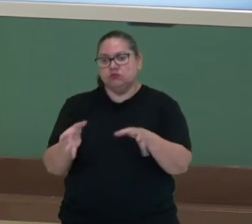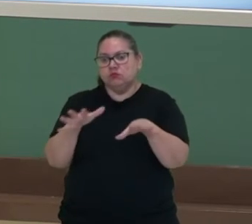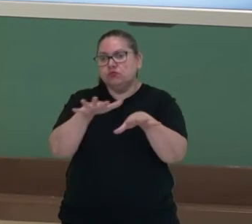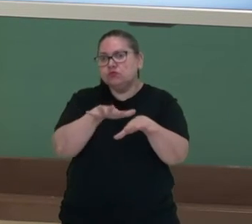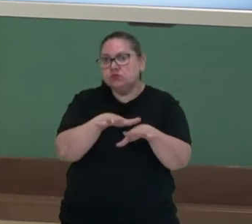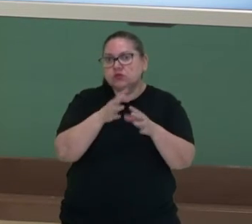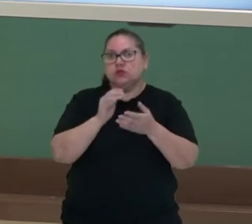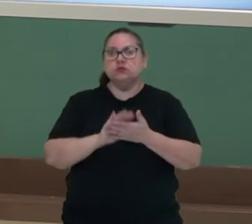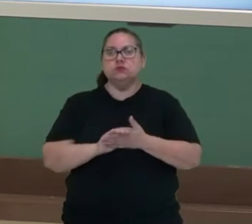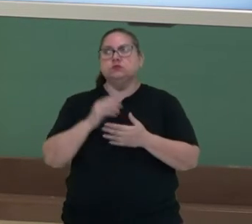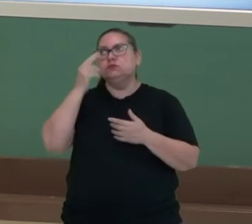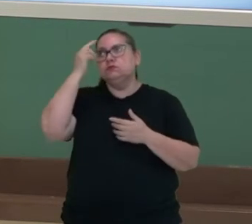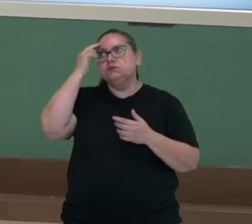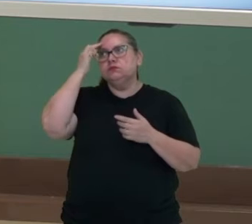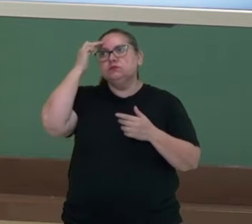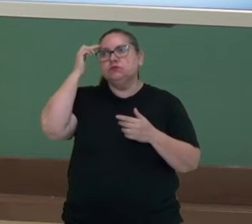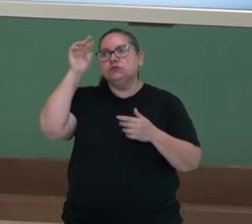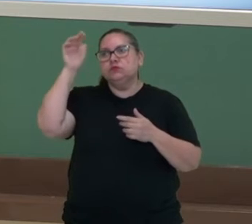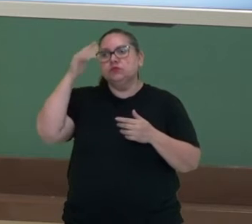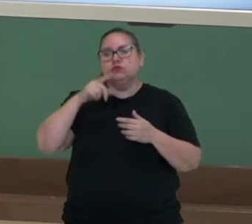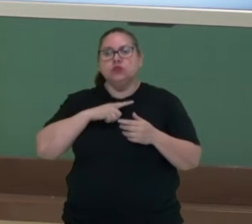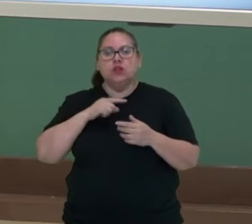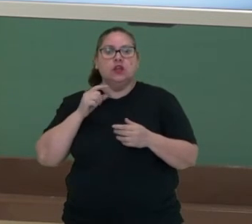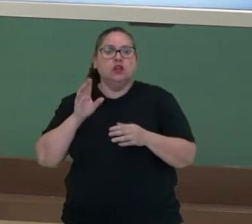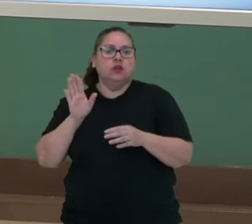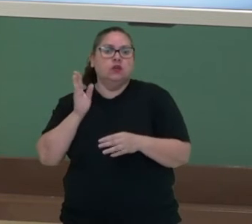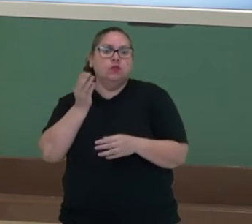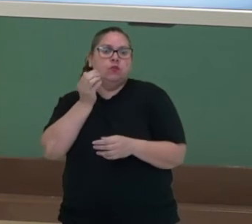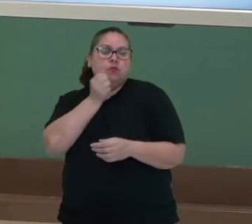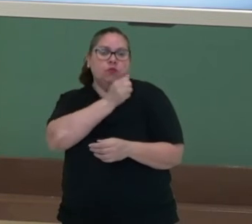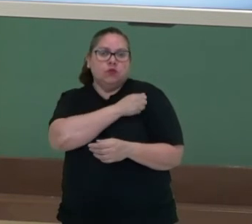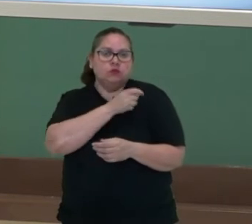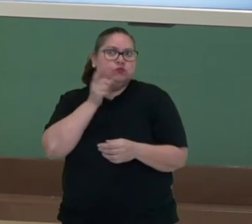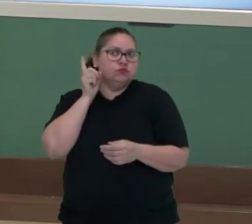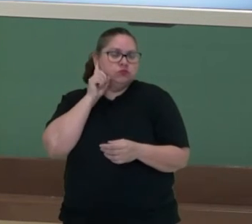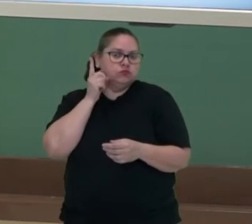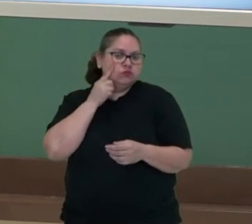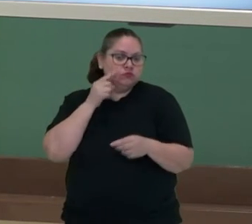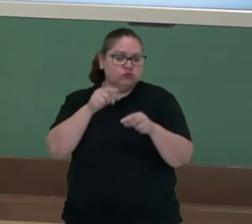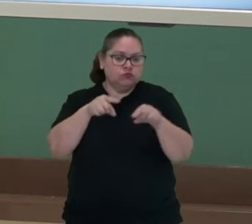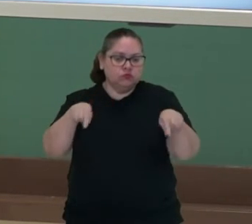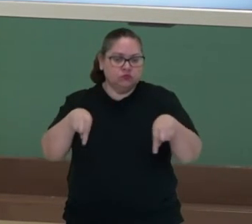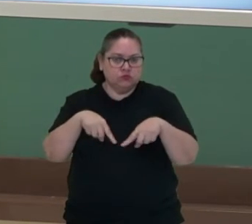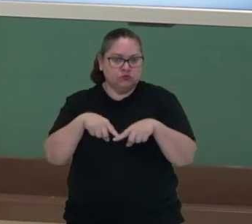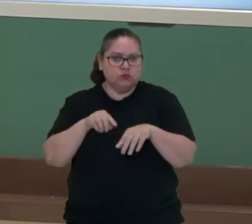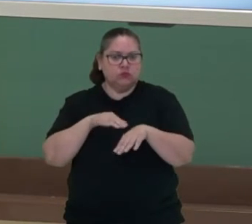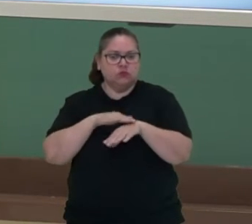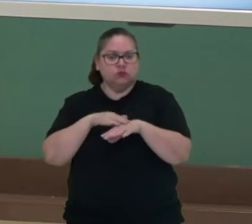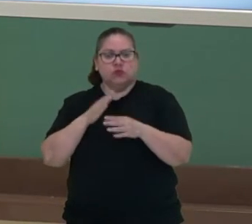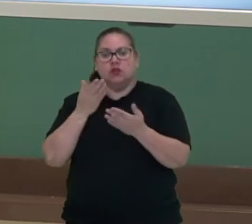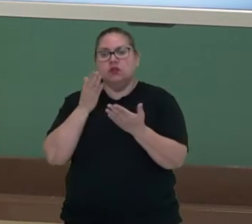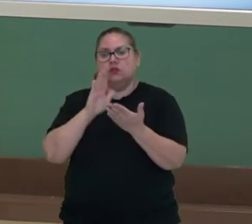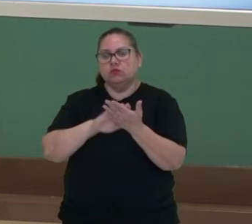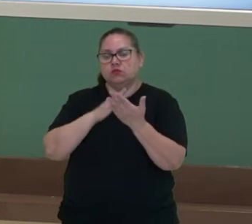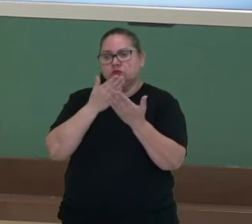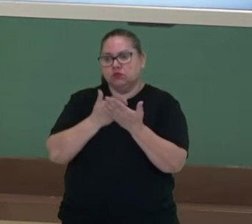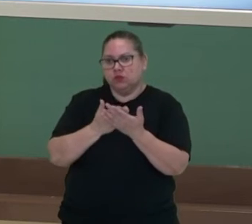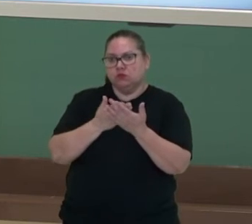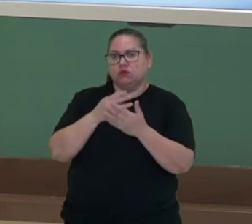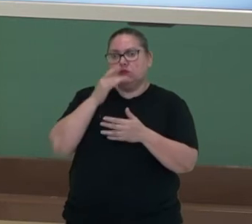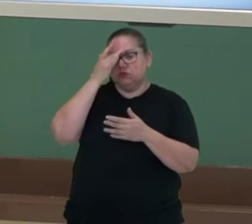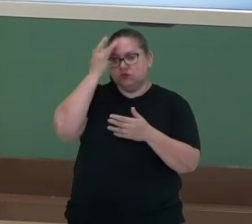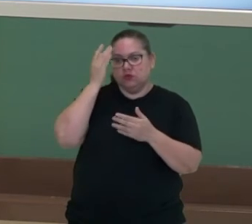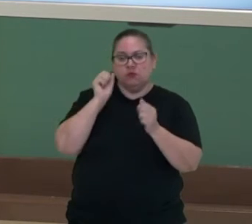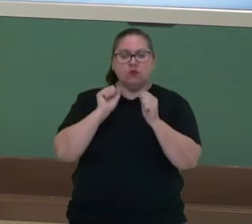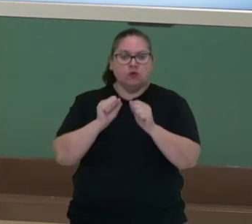né? Vamos imaginar que nós temos um aluno surdo em sala de aula, conversar com um intérprete, com alguém que nos possa,